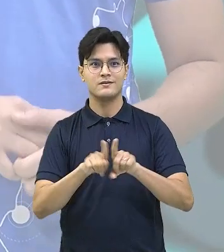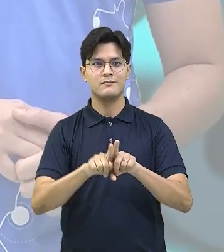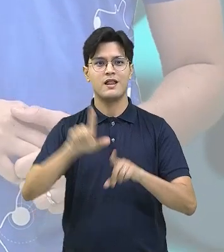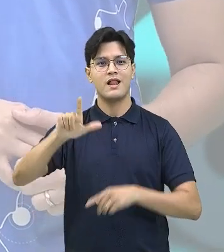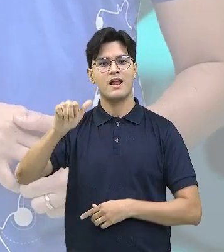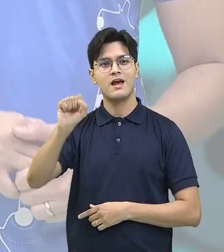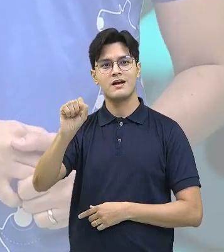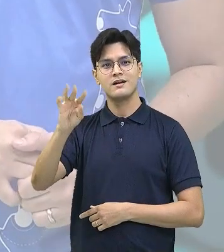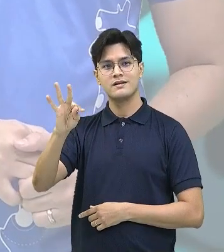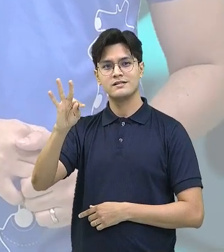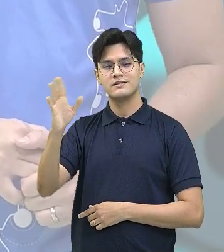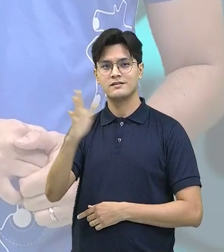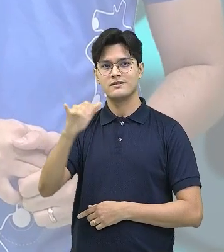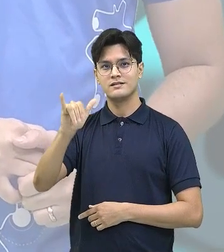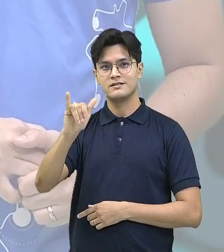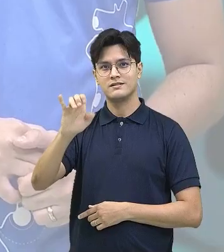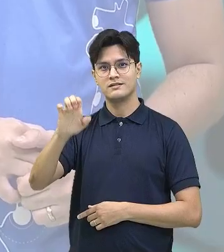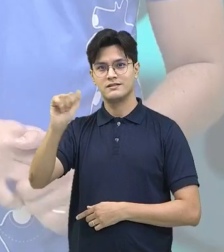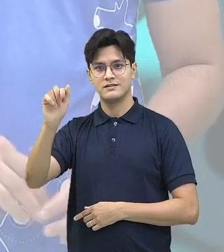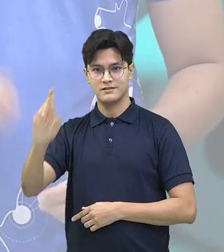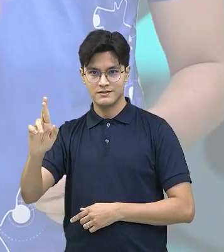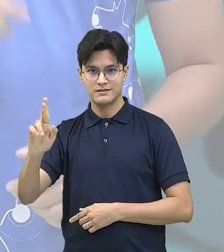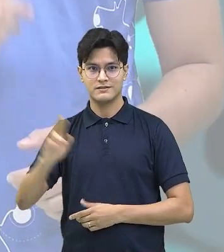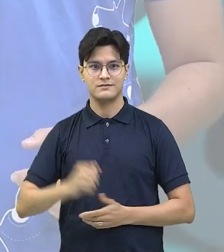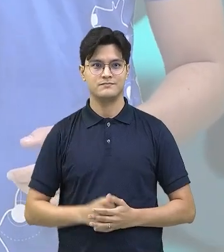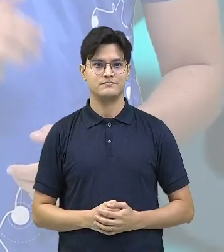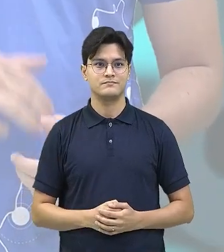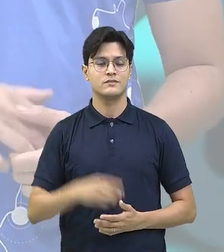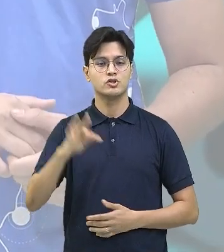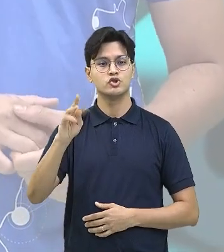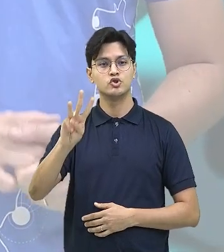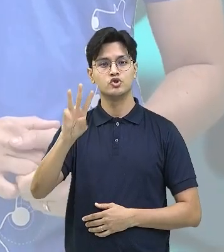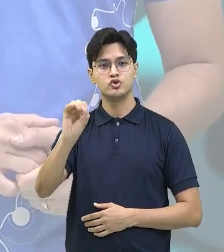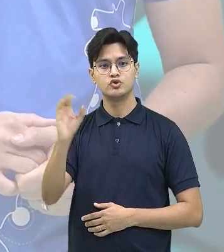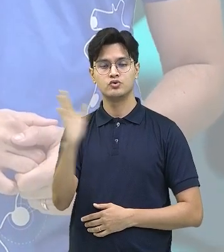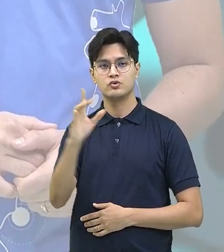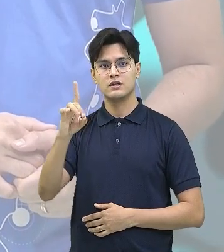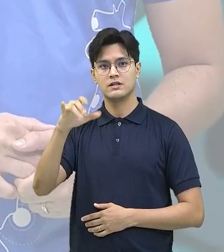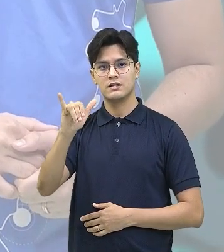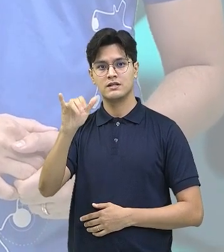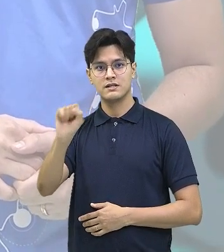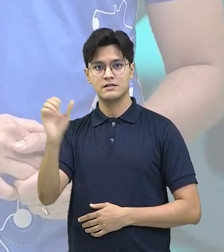2 days ago. A long time ago.